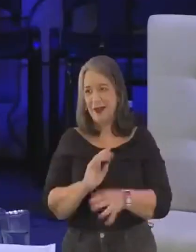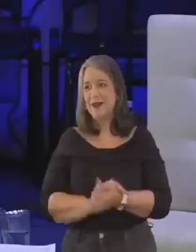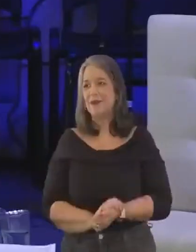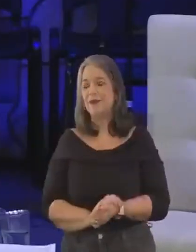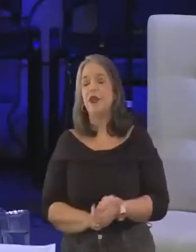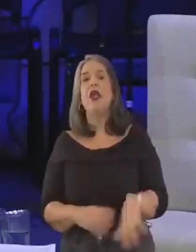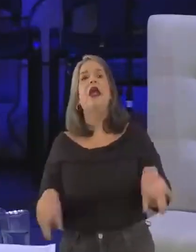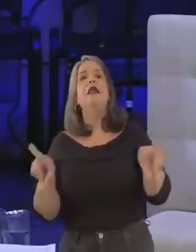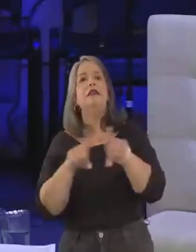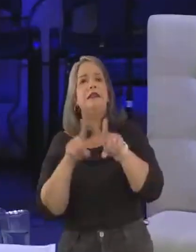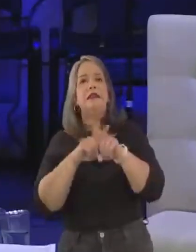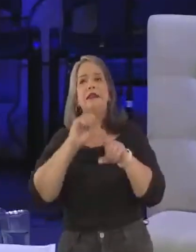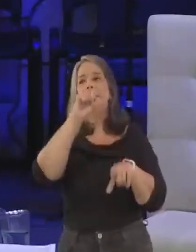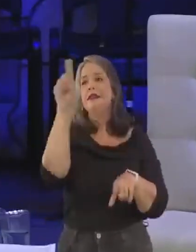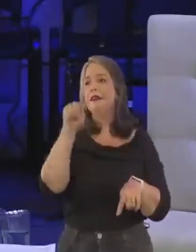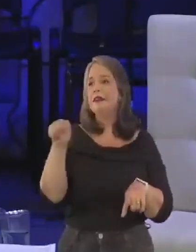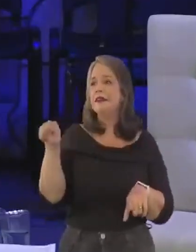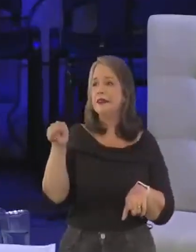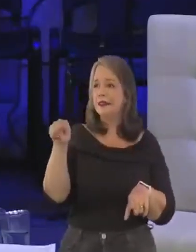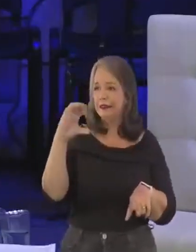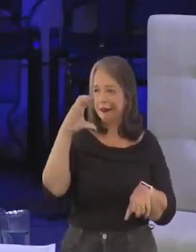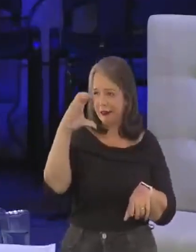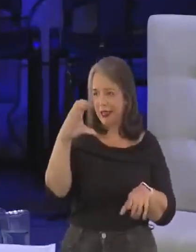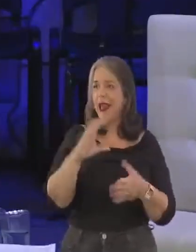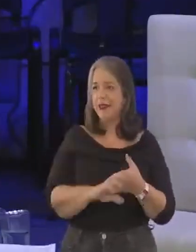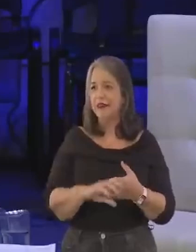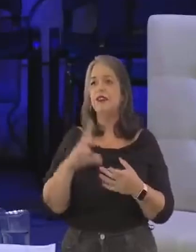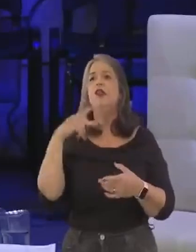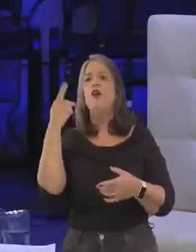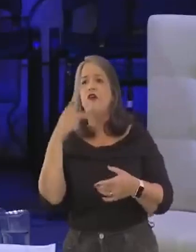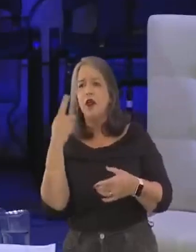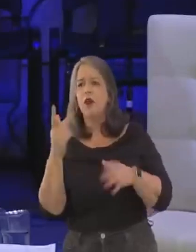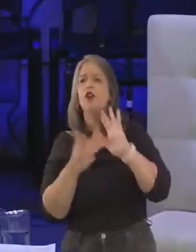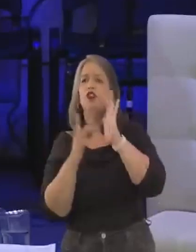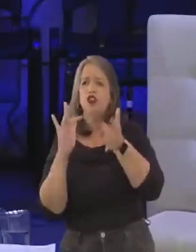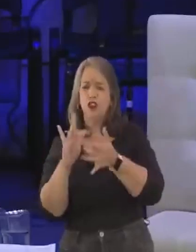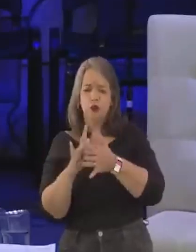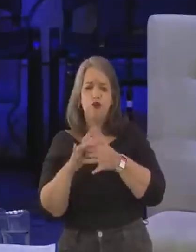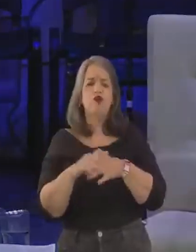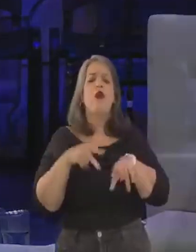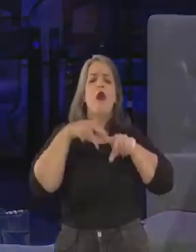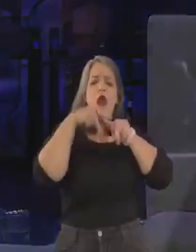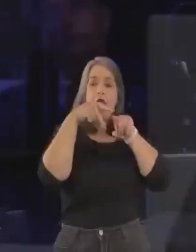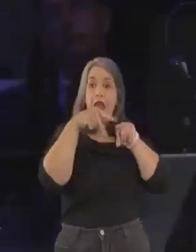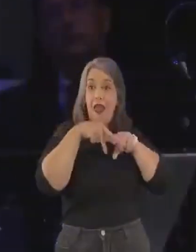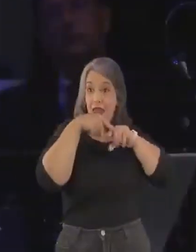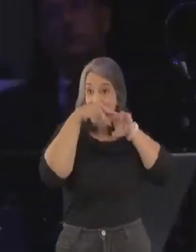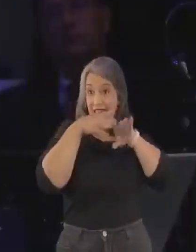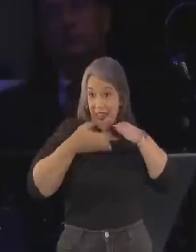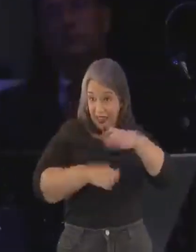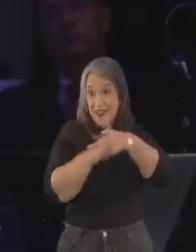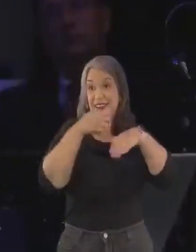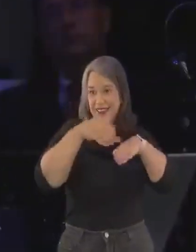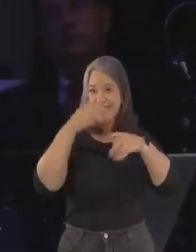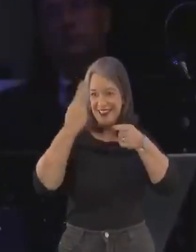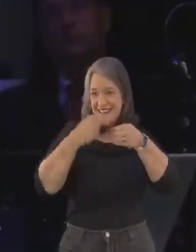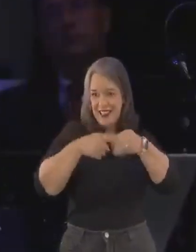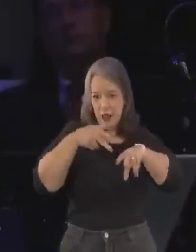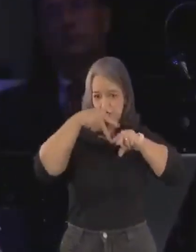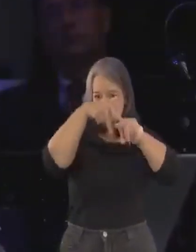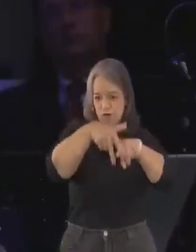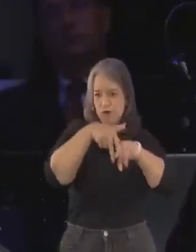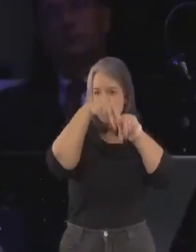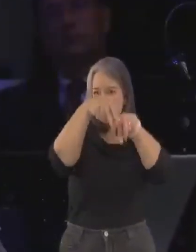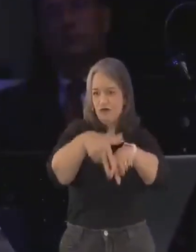sua entrada triunfal num jumentinho e ainda a traição por 30 moedas de prata.